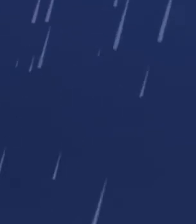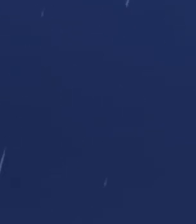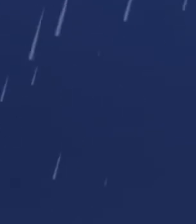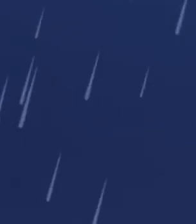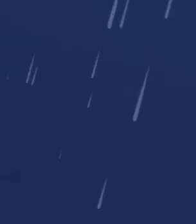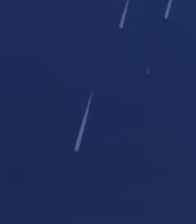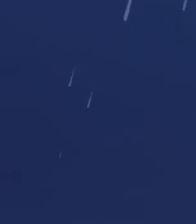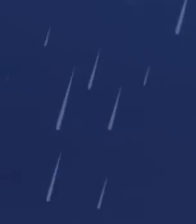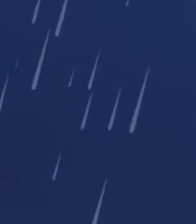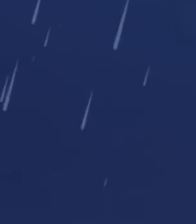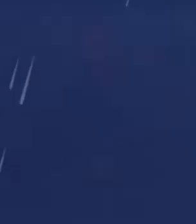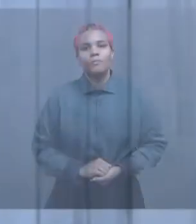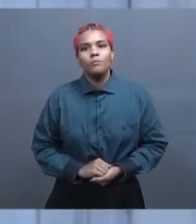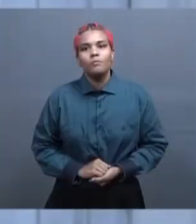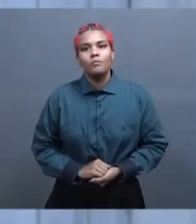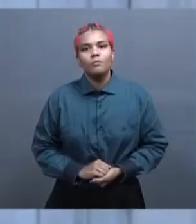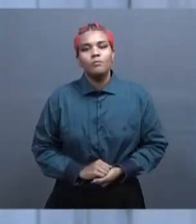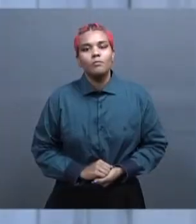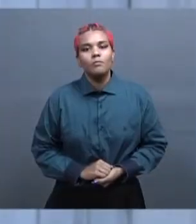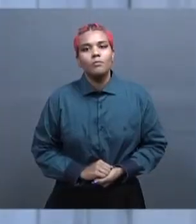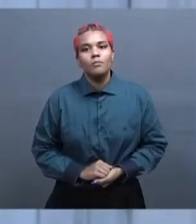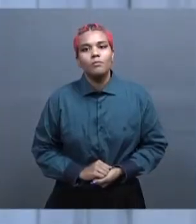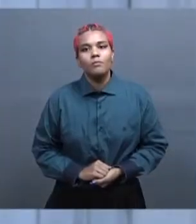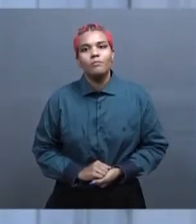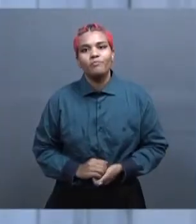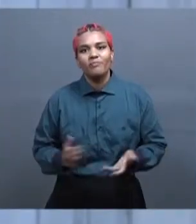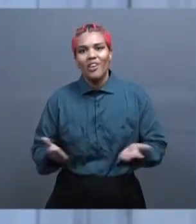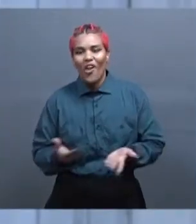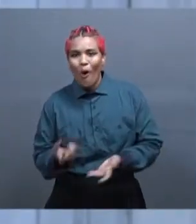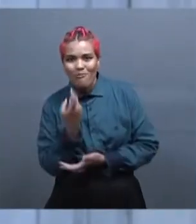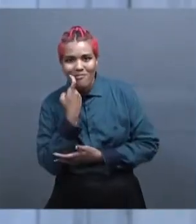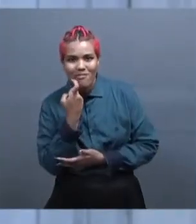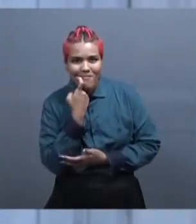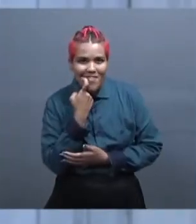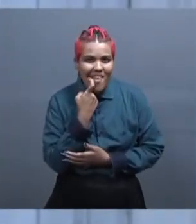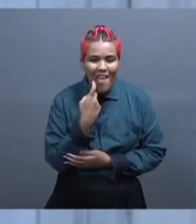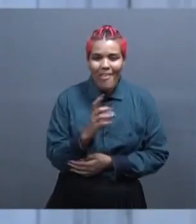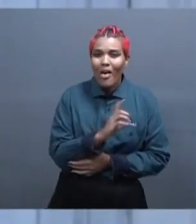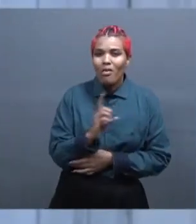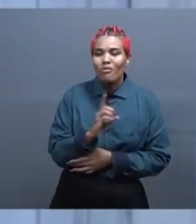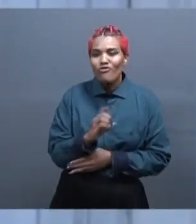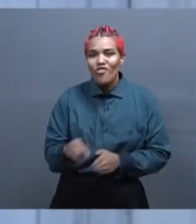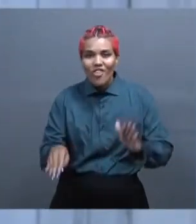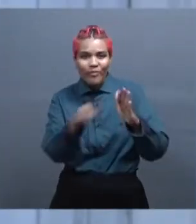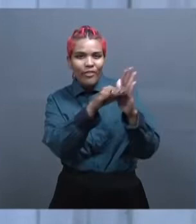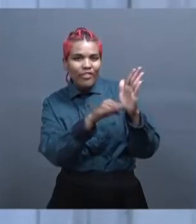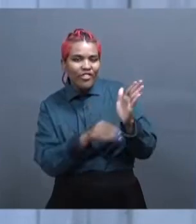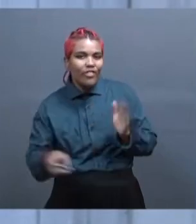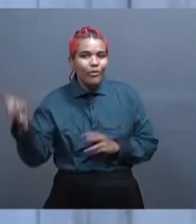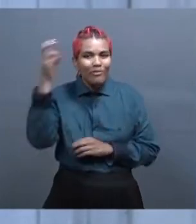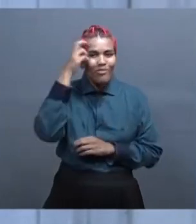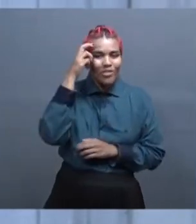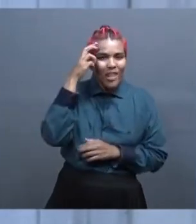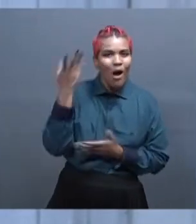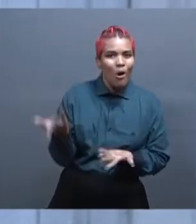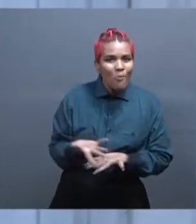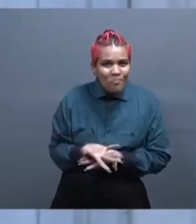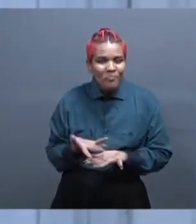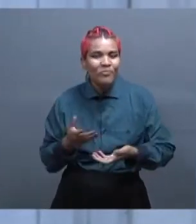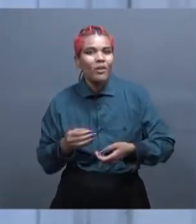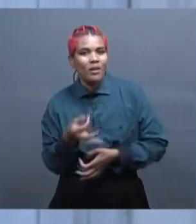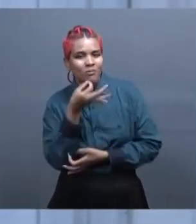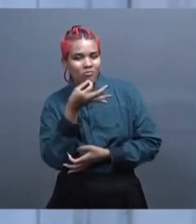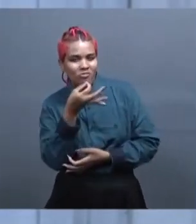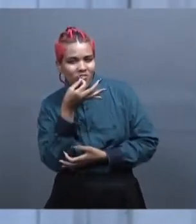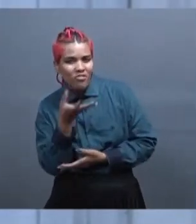graus e hoje é sexta feira dia da nossa agenda cultural então confira as dicas